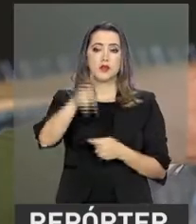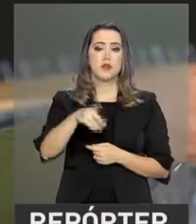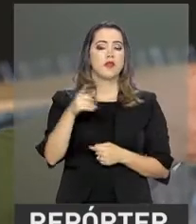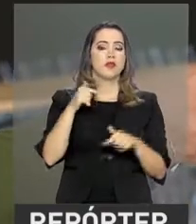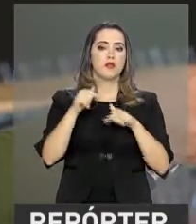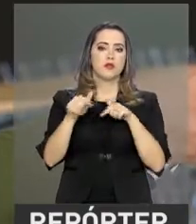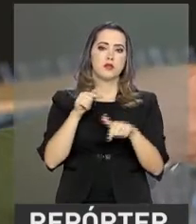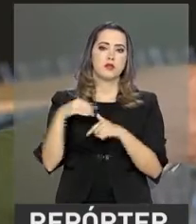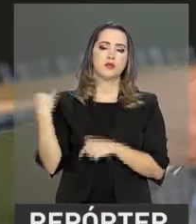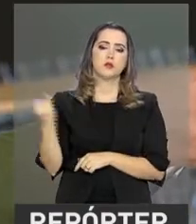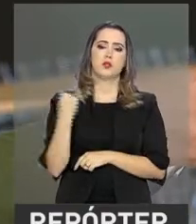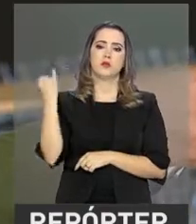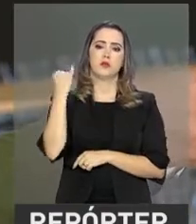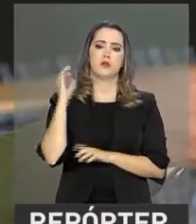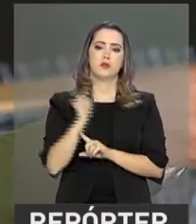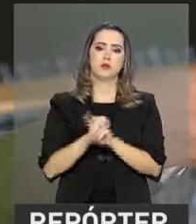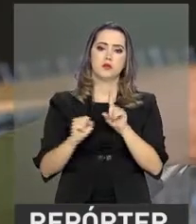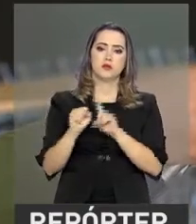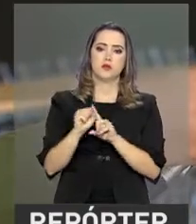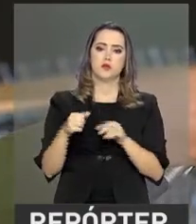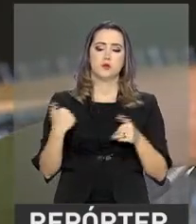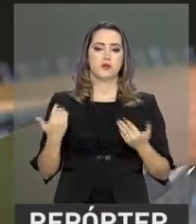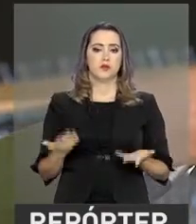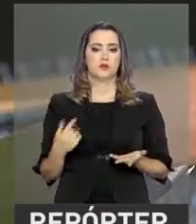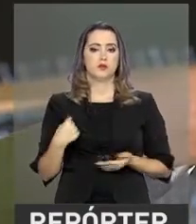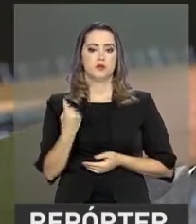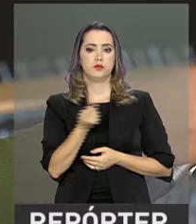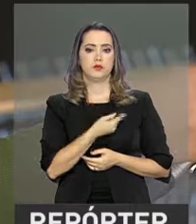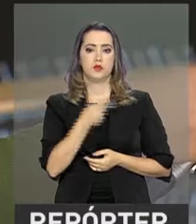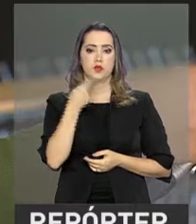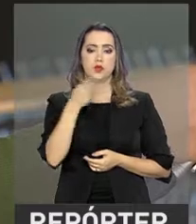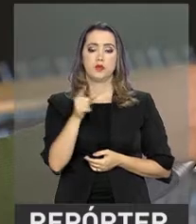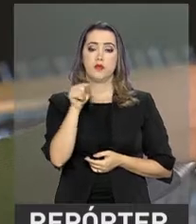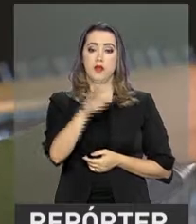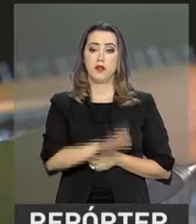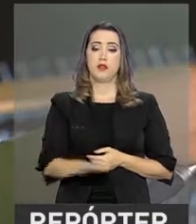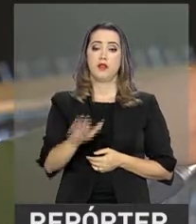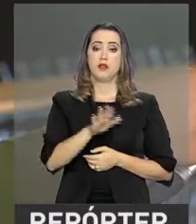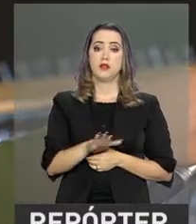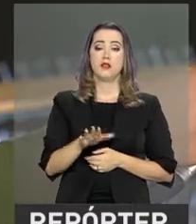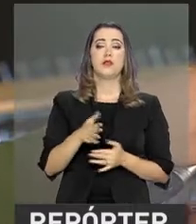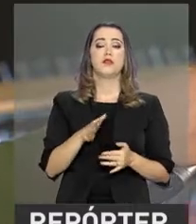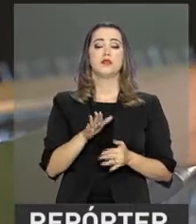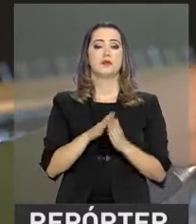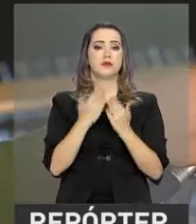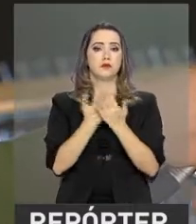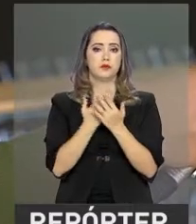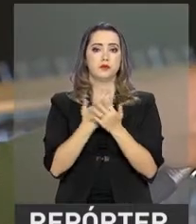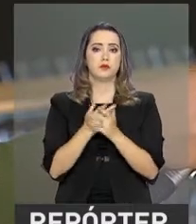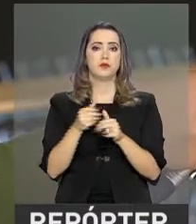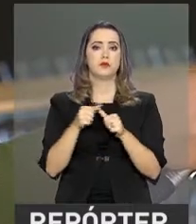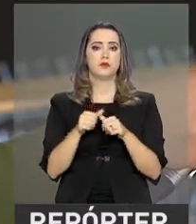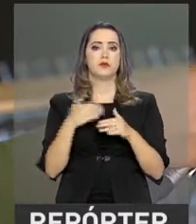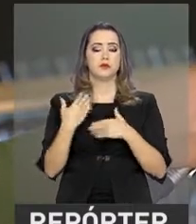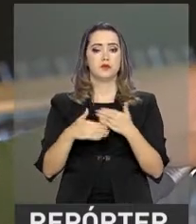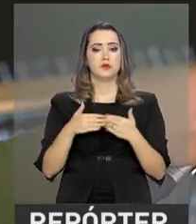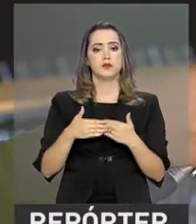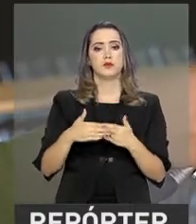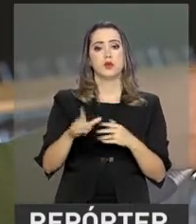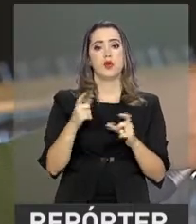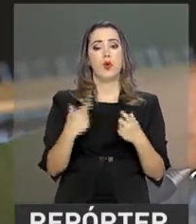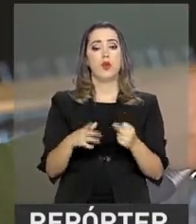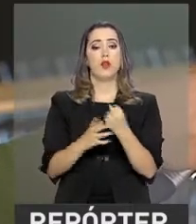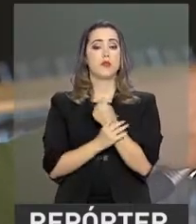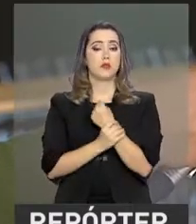um papel essencial na sociedade. Então, quando a gente fala que essa criança, que ela está na escola, que ela estaria nesse espaço